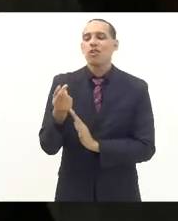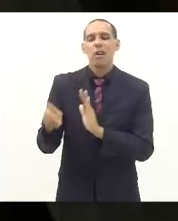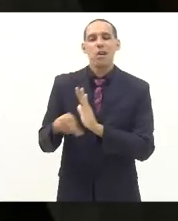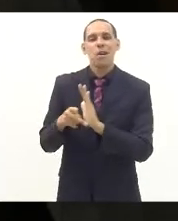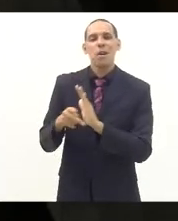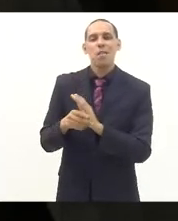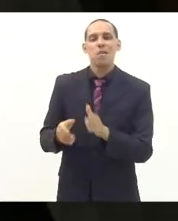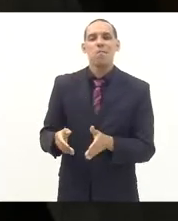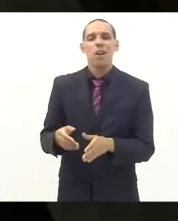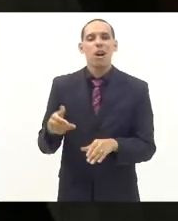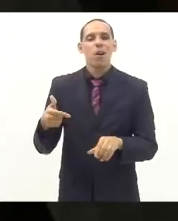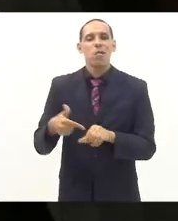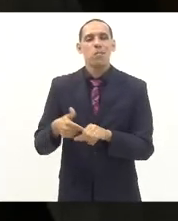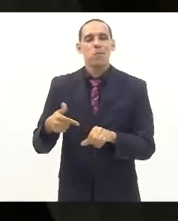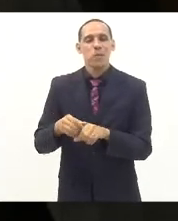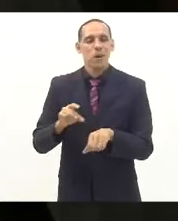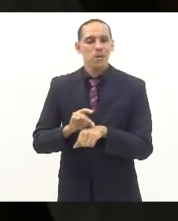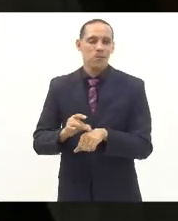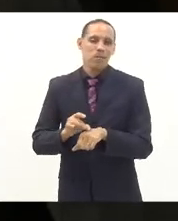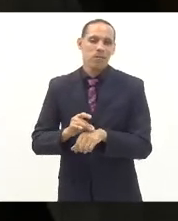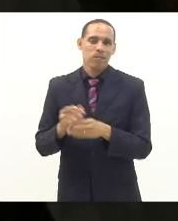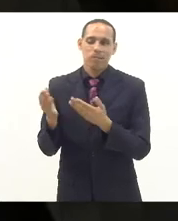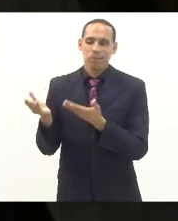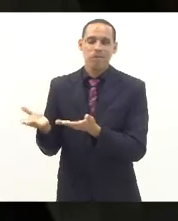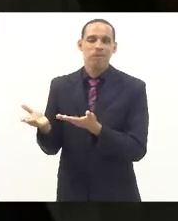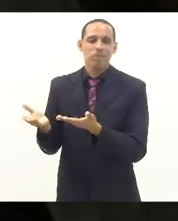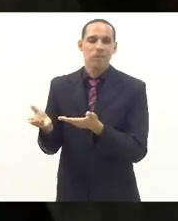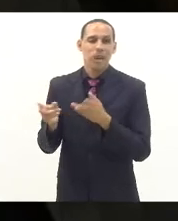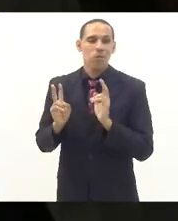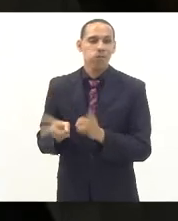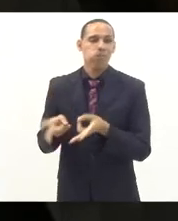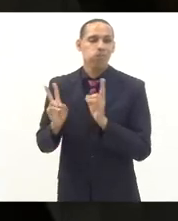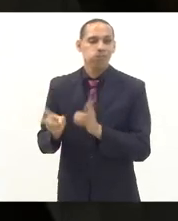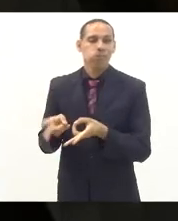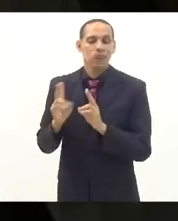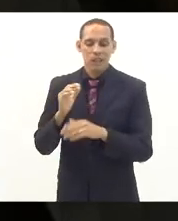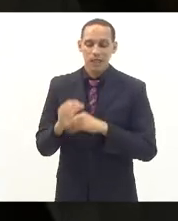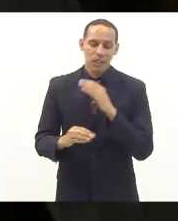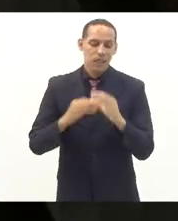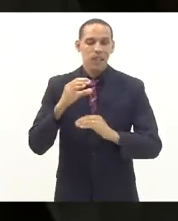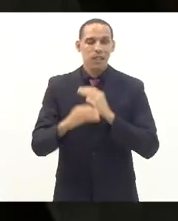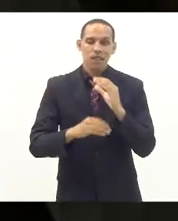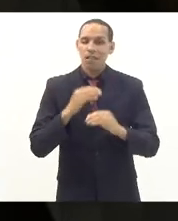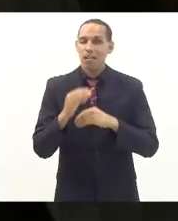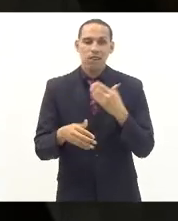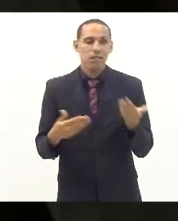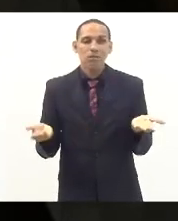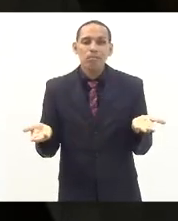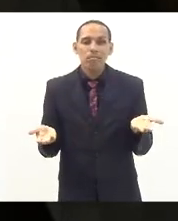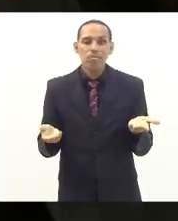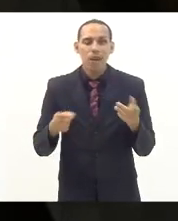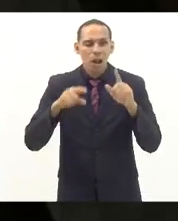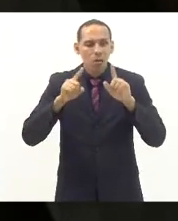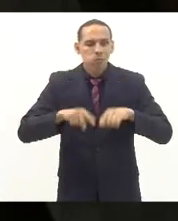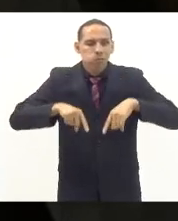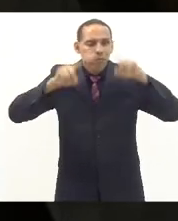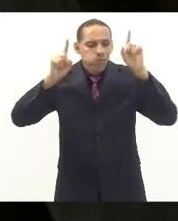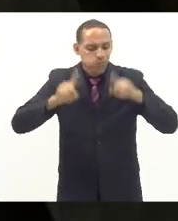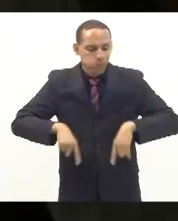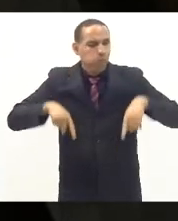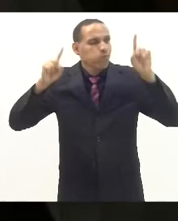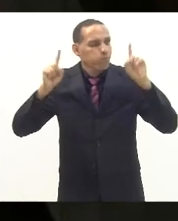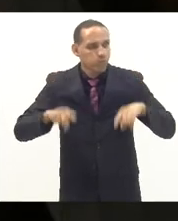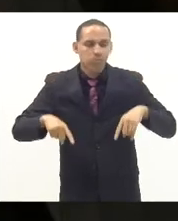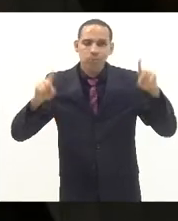nas velhas receitas do petróleo que seguem um ciclo absolutamente é volátil